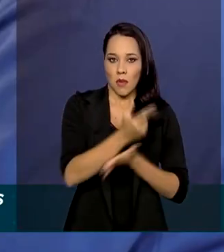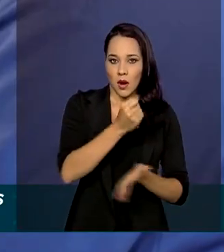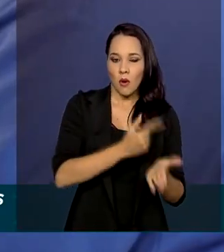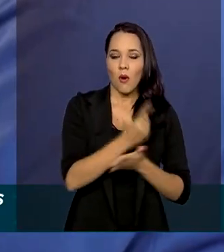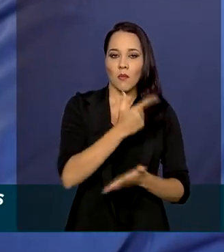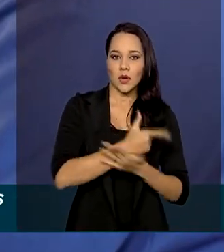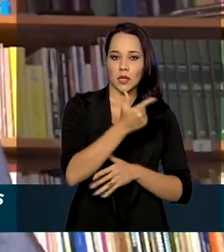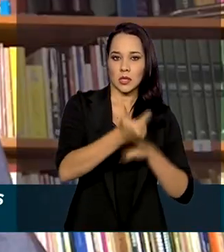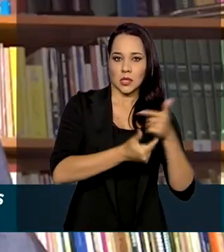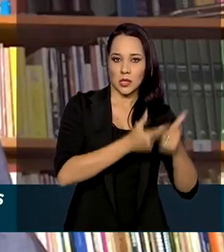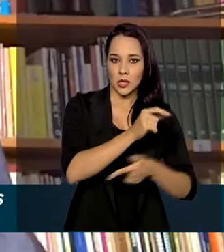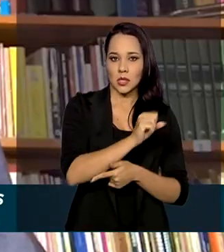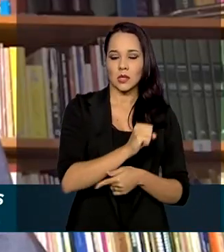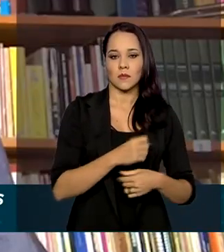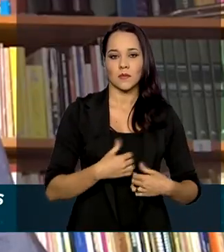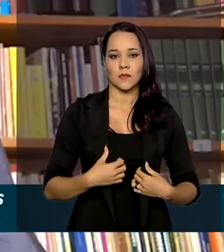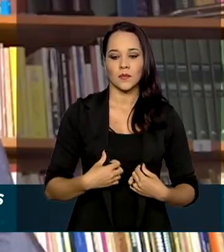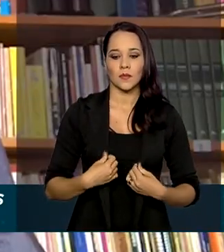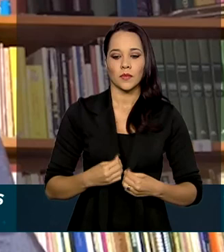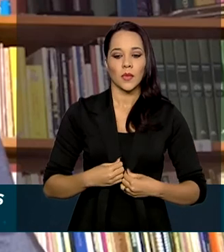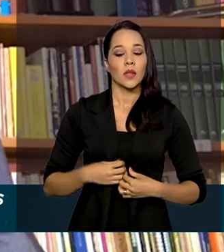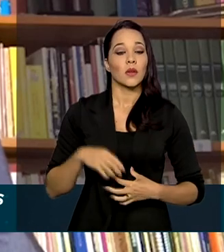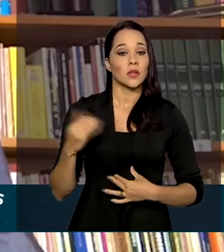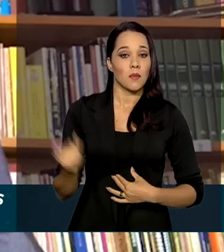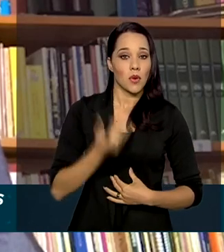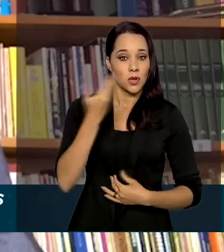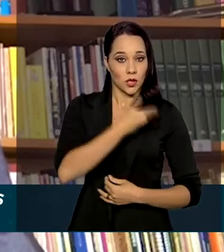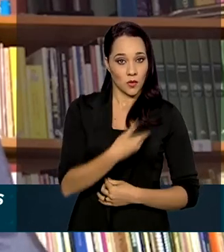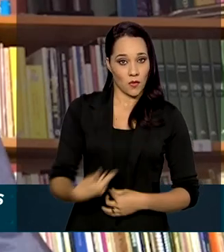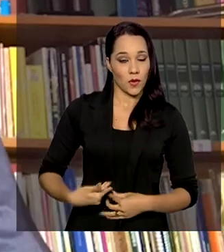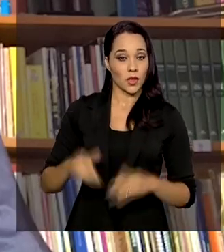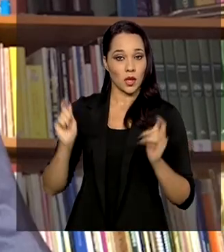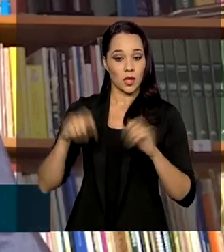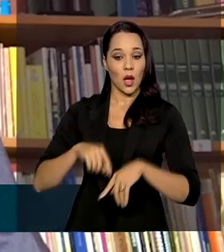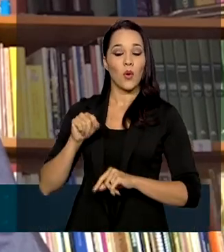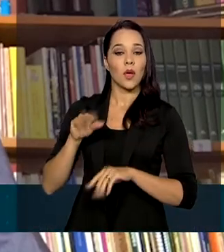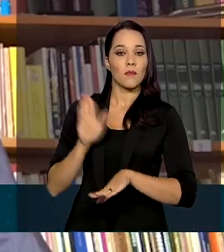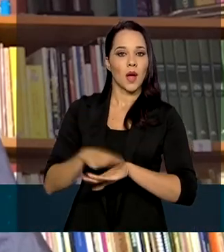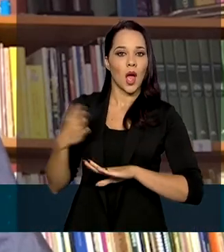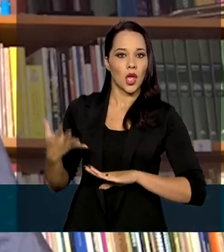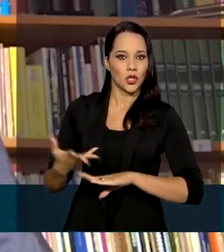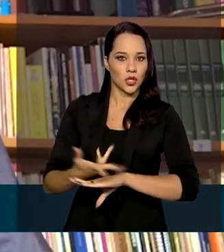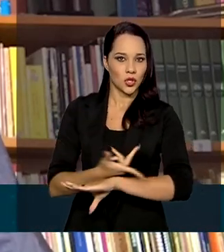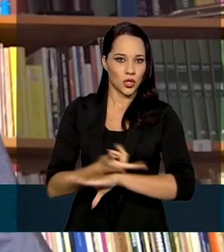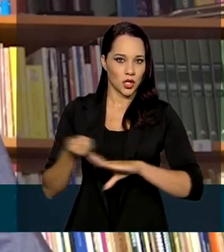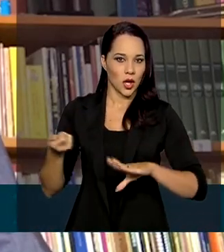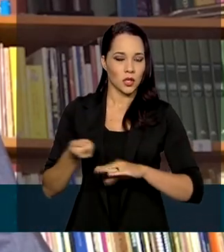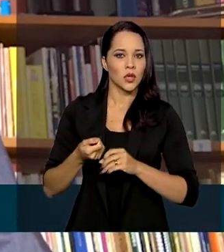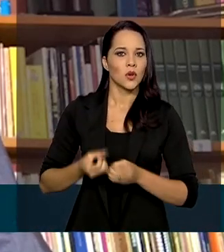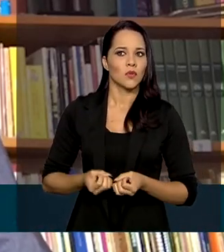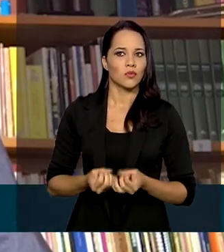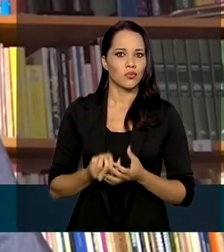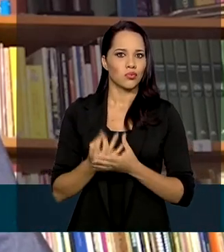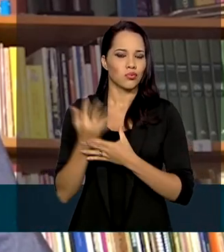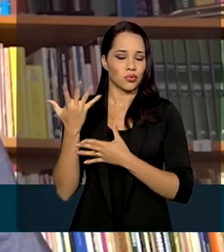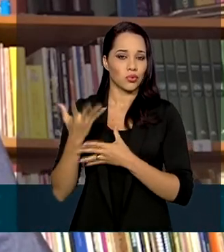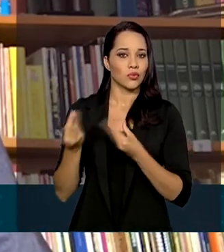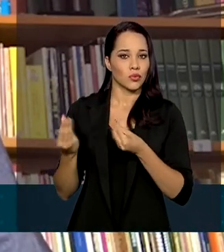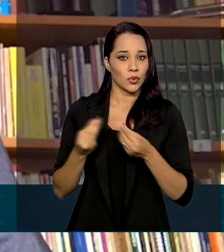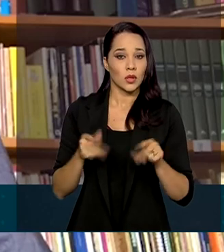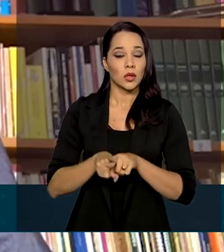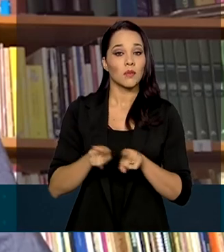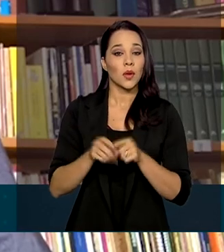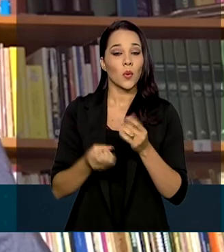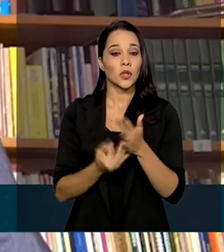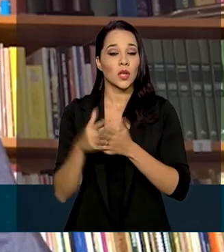e serviços. Isso é importante para o governo, porque permite a ele uma certa agilidade, o volume é grande e a quantidade